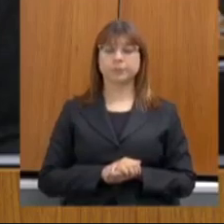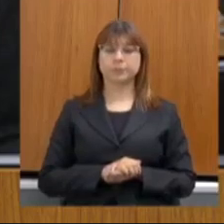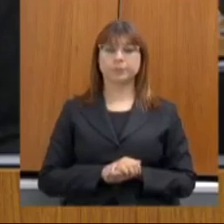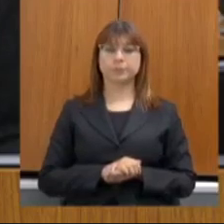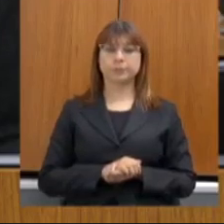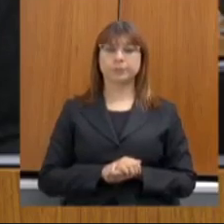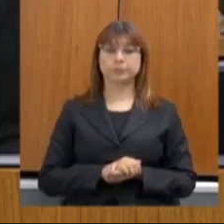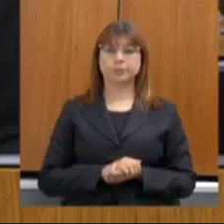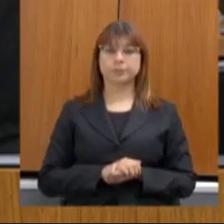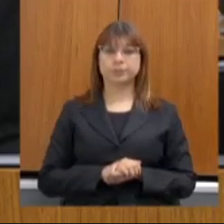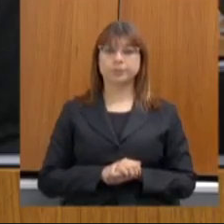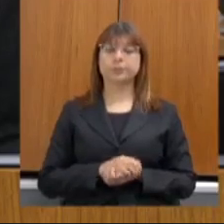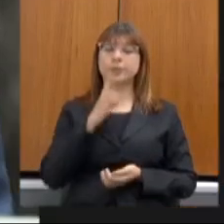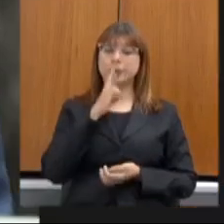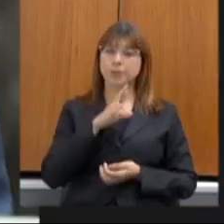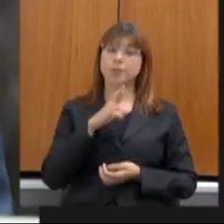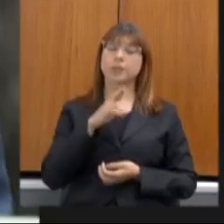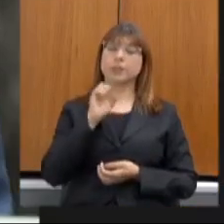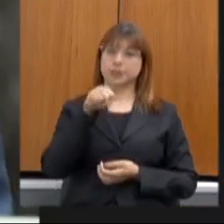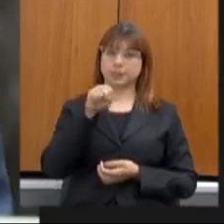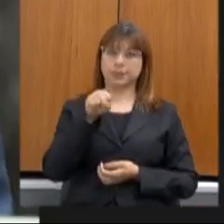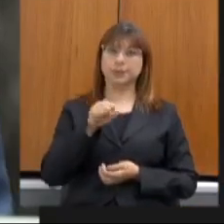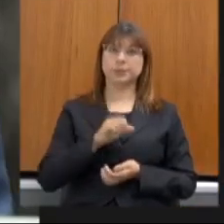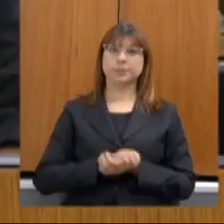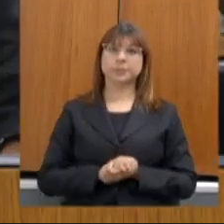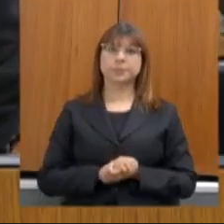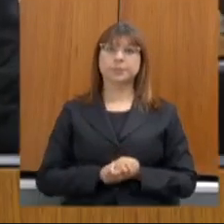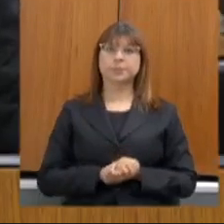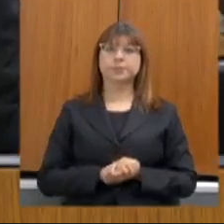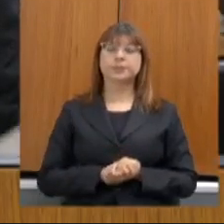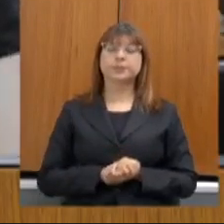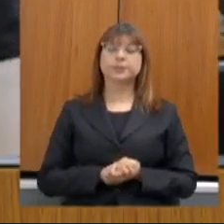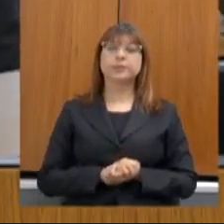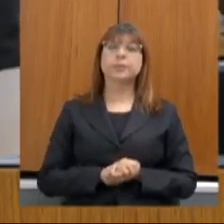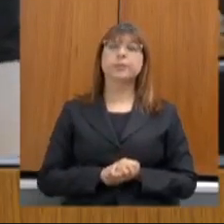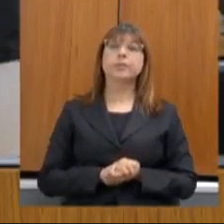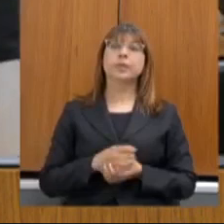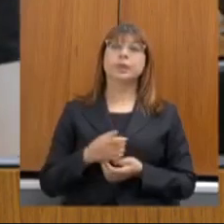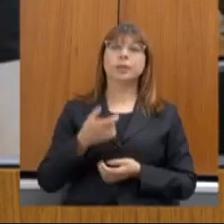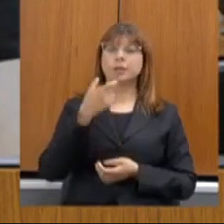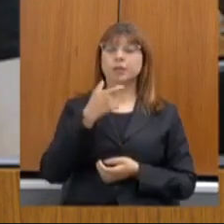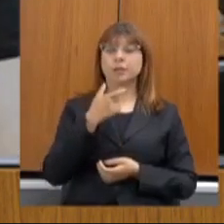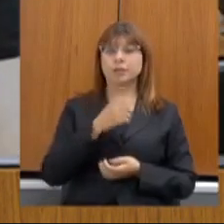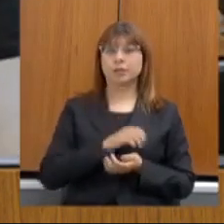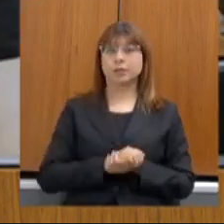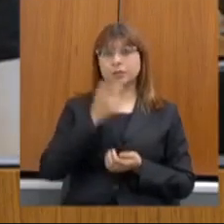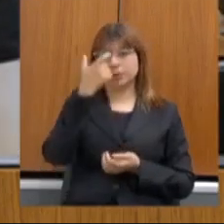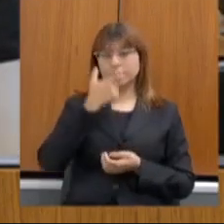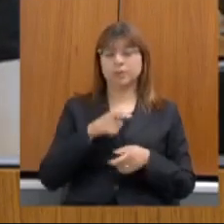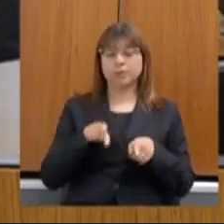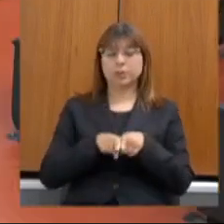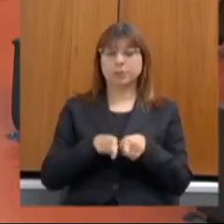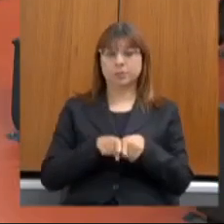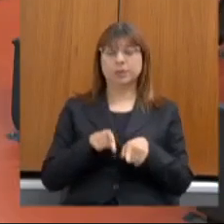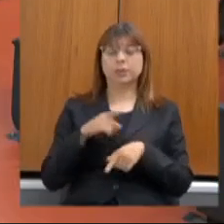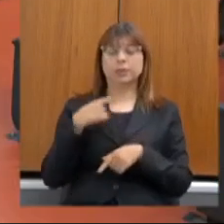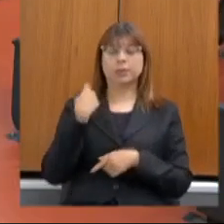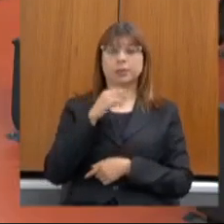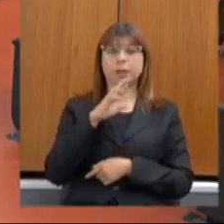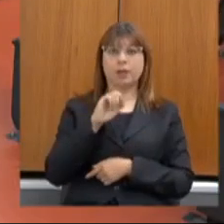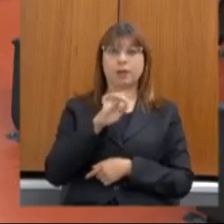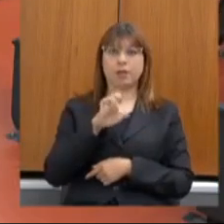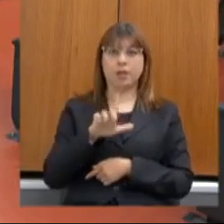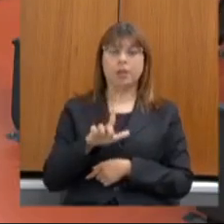eu boto sim Presidente voto sim com votos sim também do deputado Rafael Martins